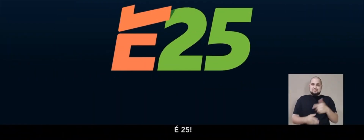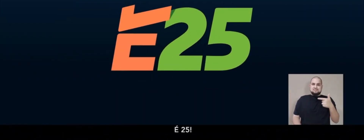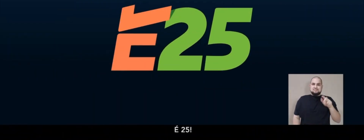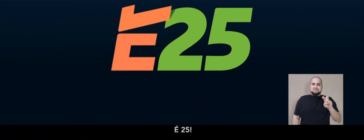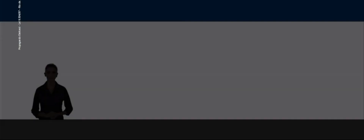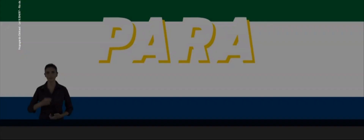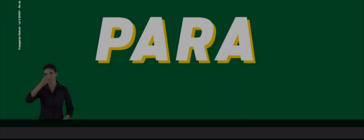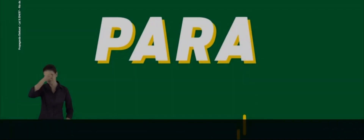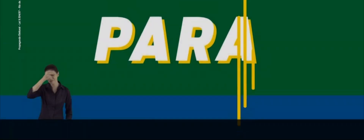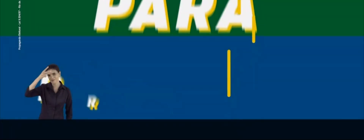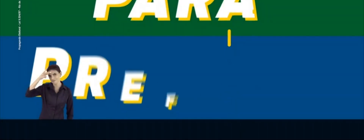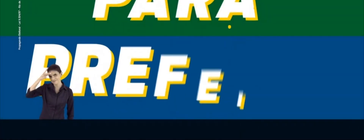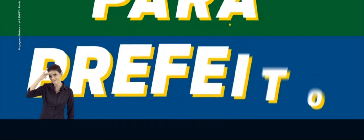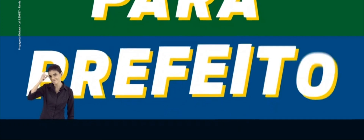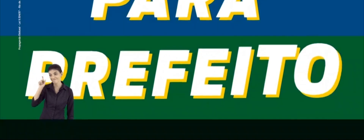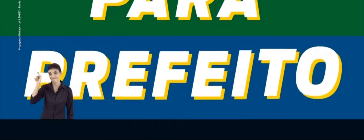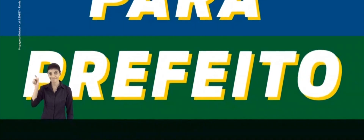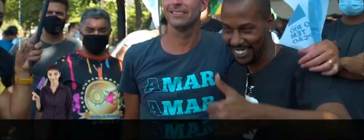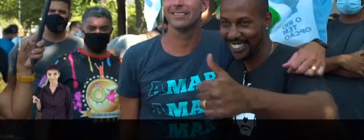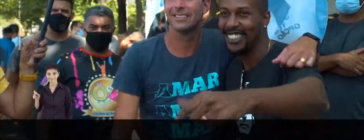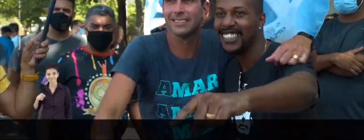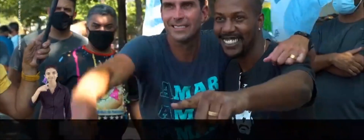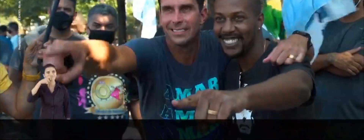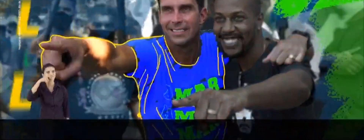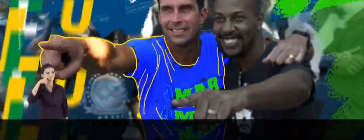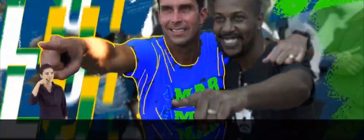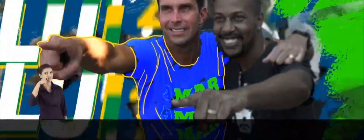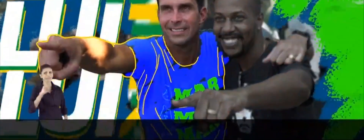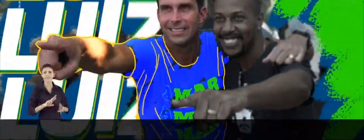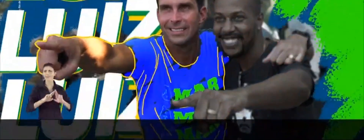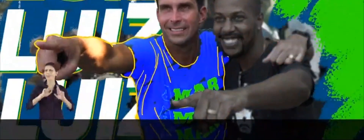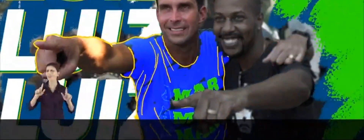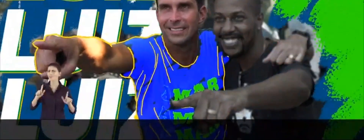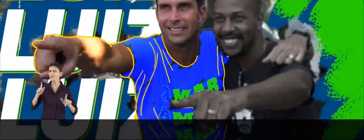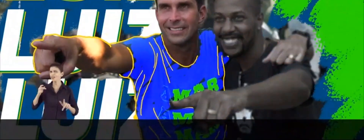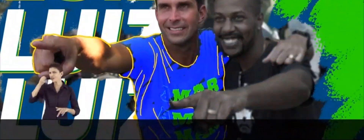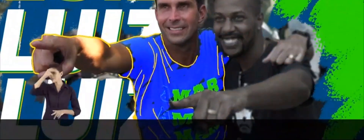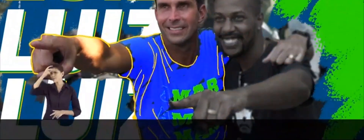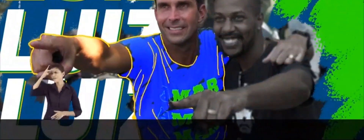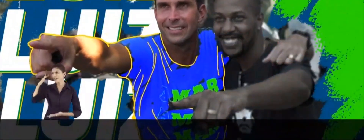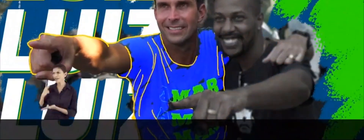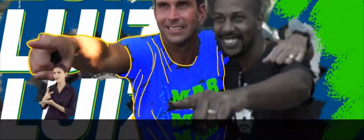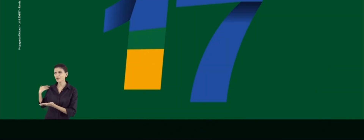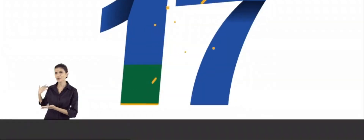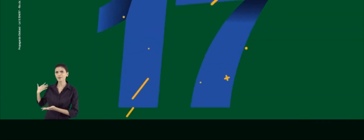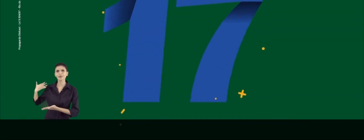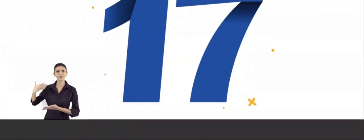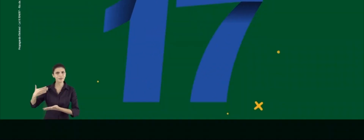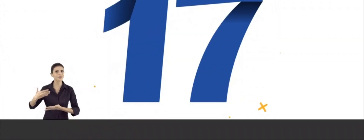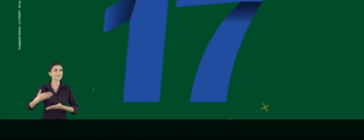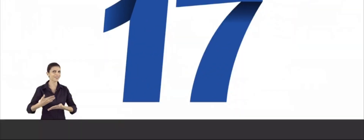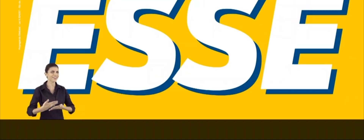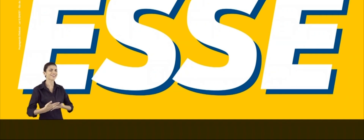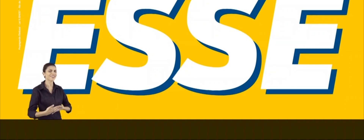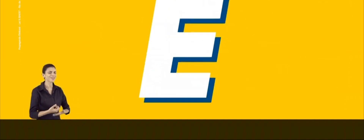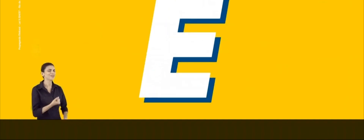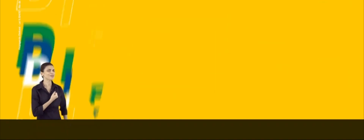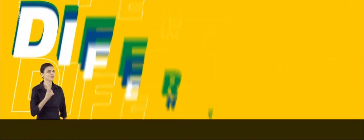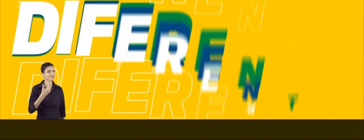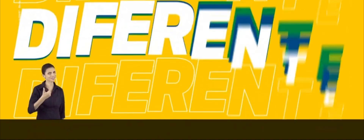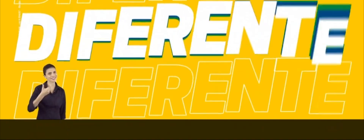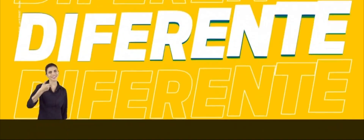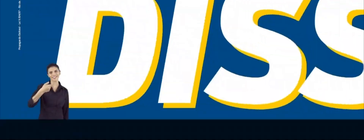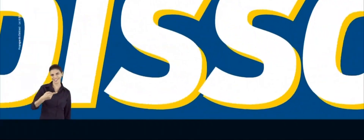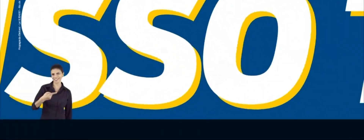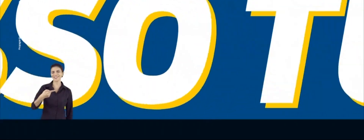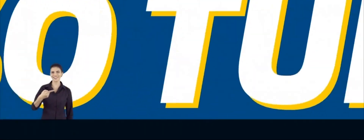25 Para prefeito Luiz Lima 17 Esse é